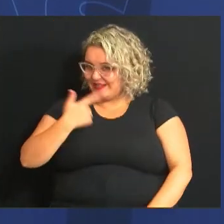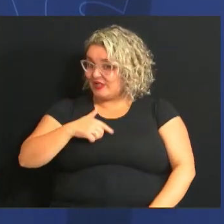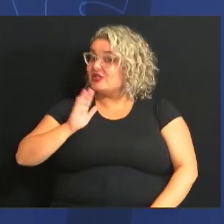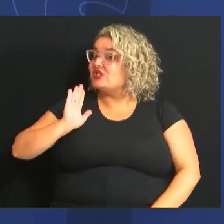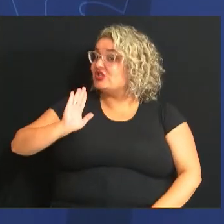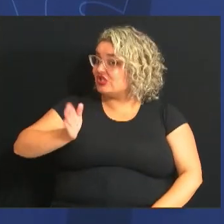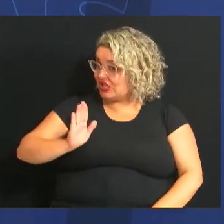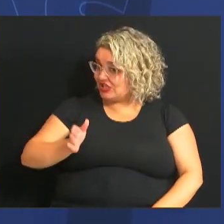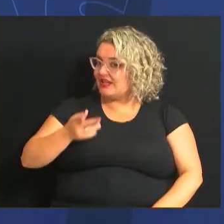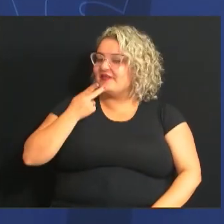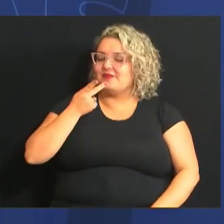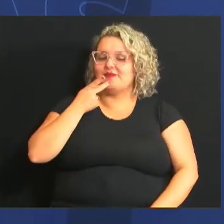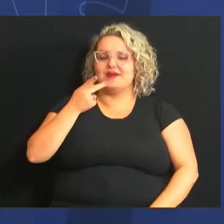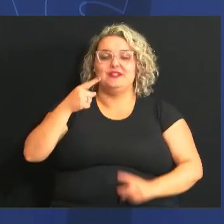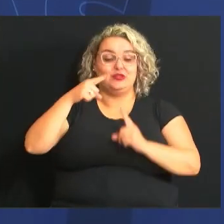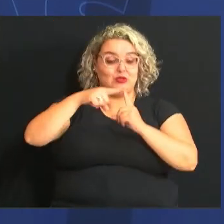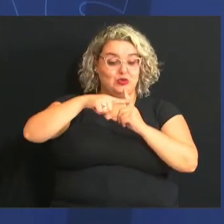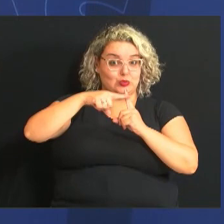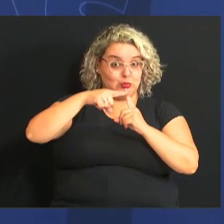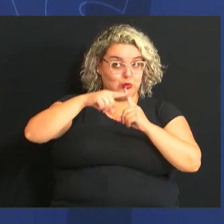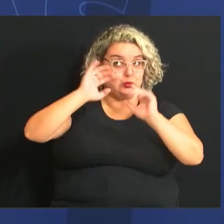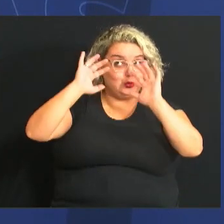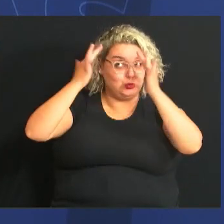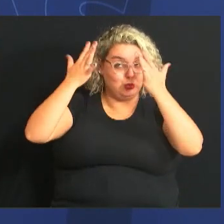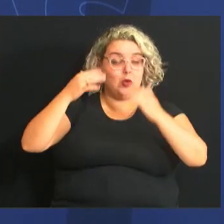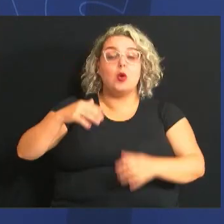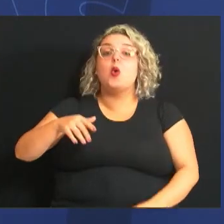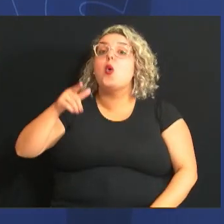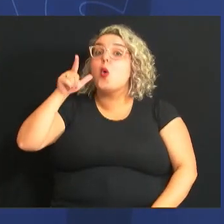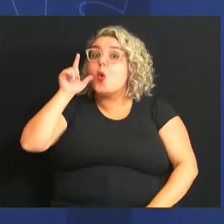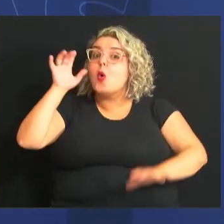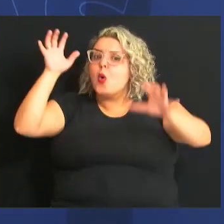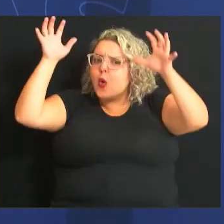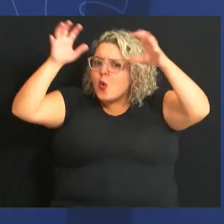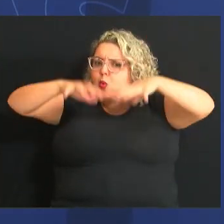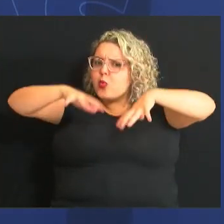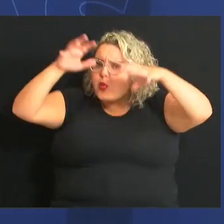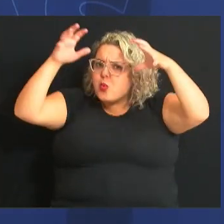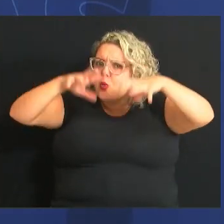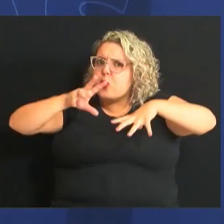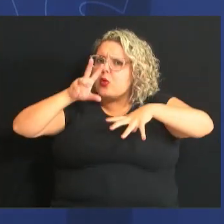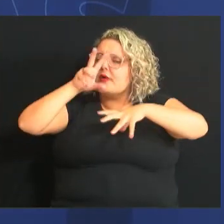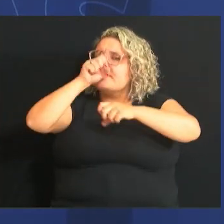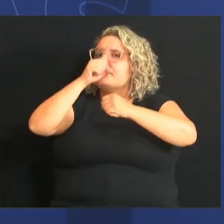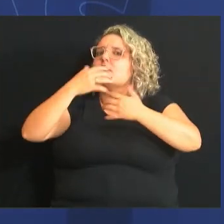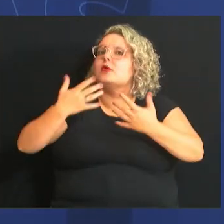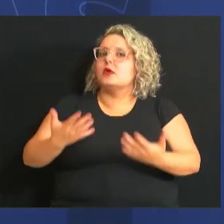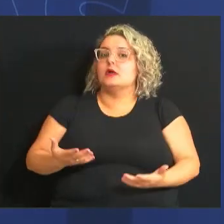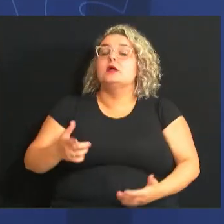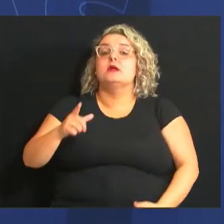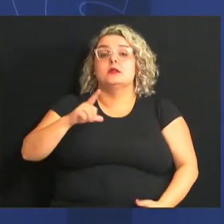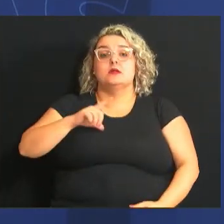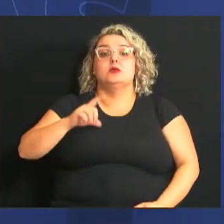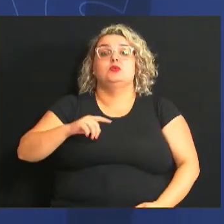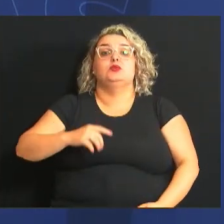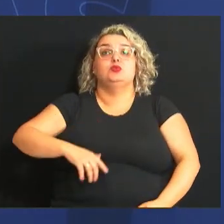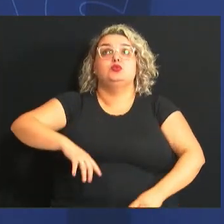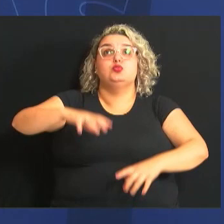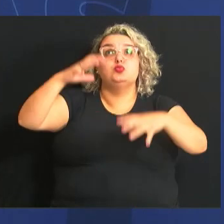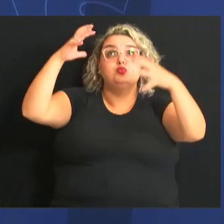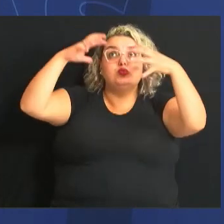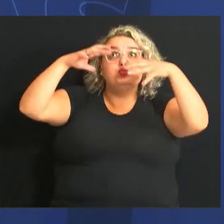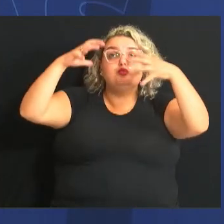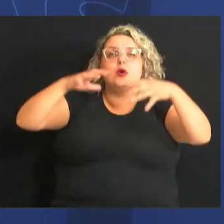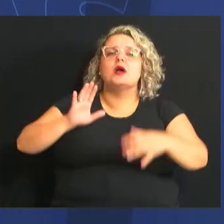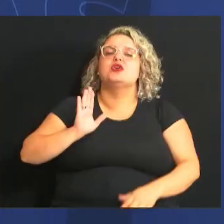falar sobre a previsão do tempo. Ontem chuva muito forte aqui na cidade de Campinas, tem previsão de chuva para hoje à tarde e já já eu falo sobre a